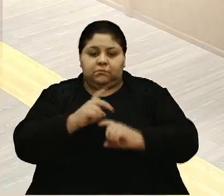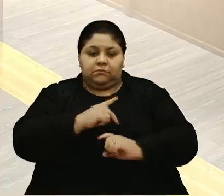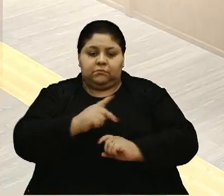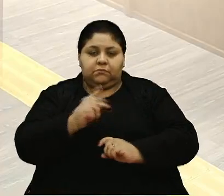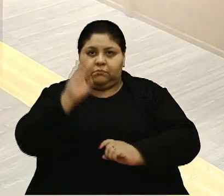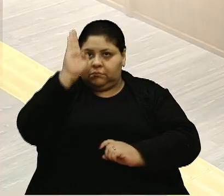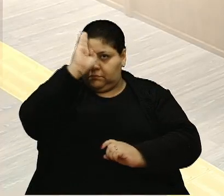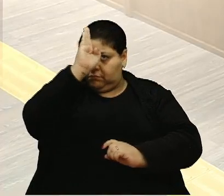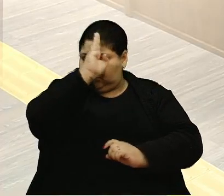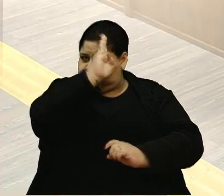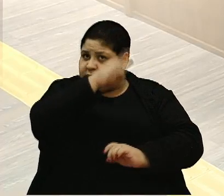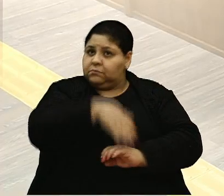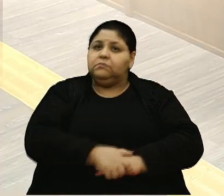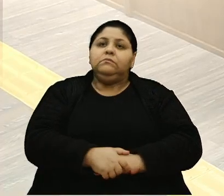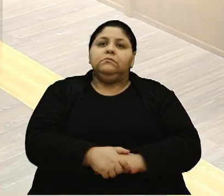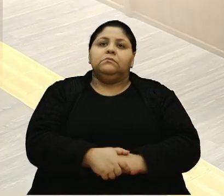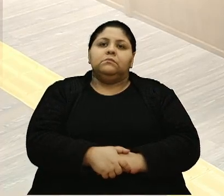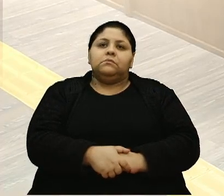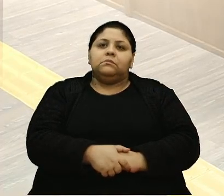Adriano Bressan.